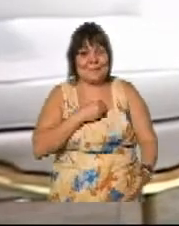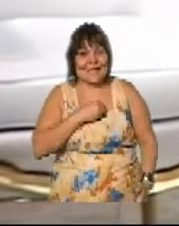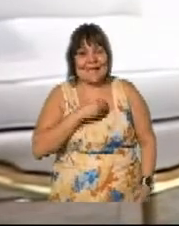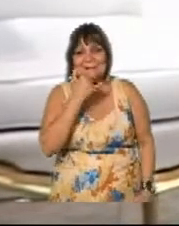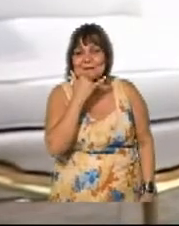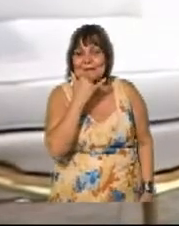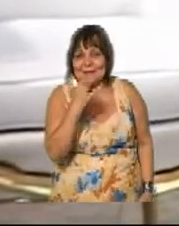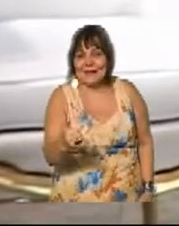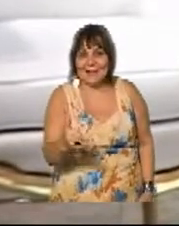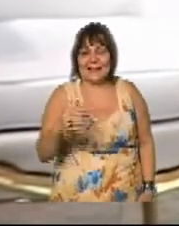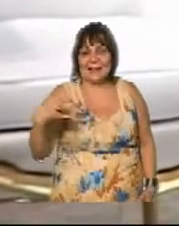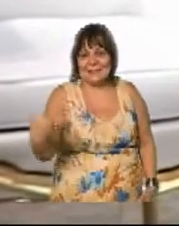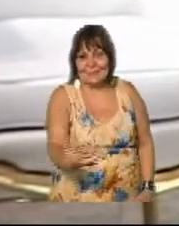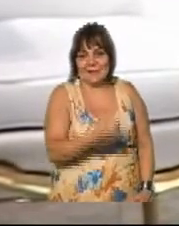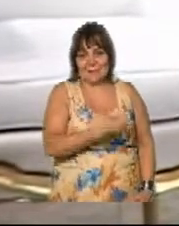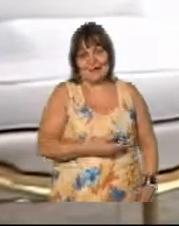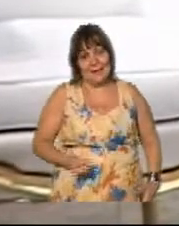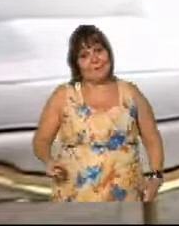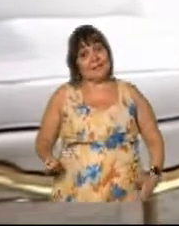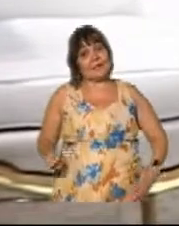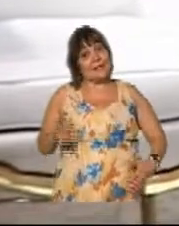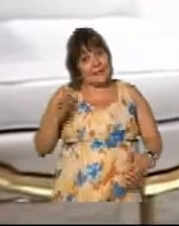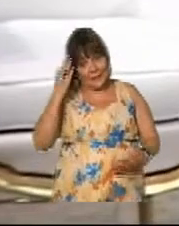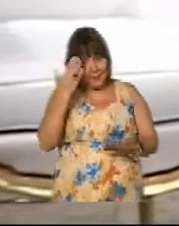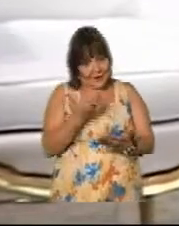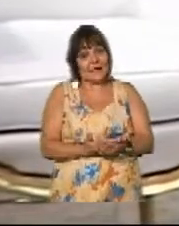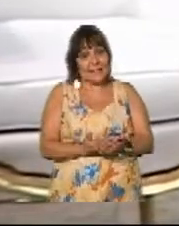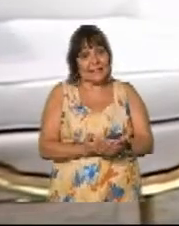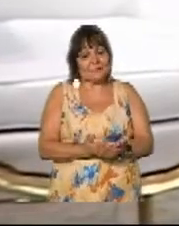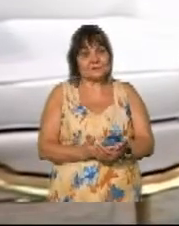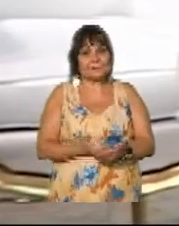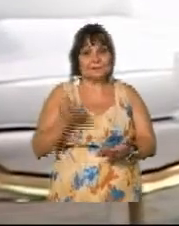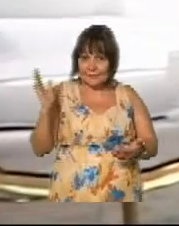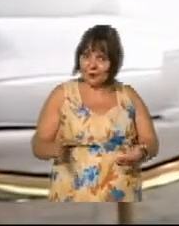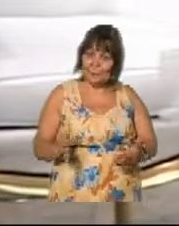E eu passei a ser um ministro da reconciliação.